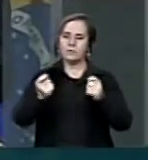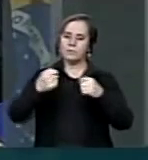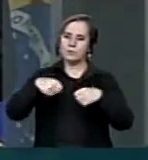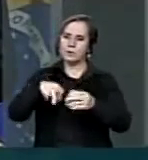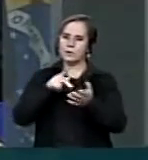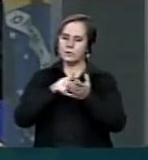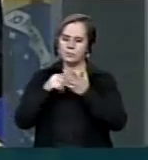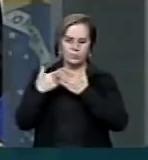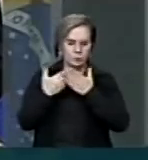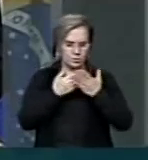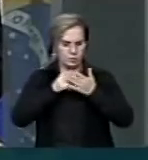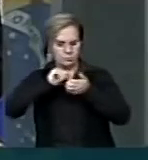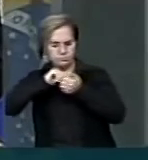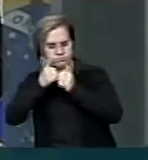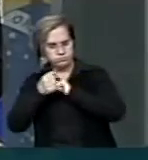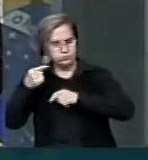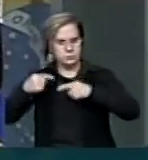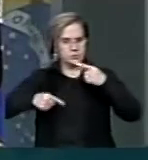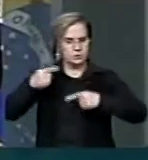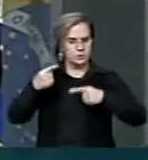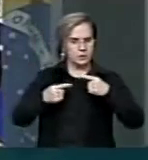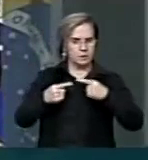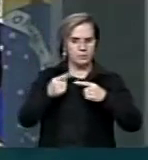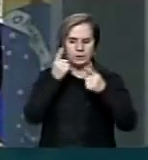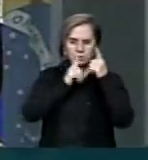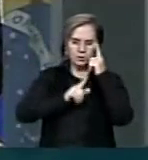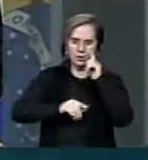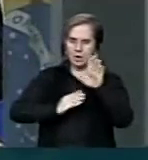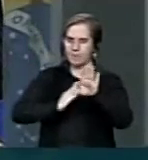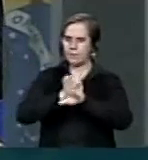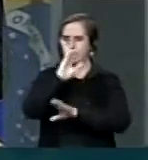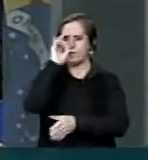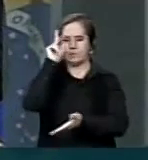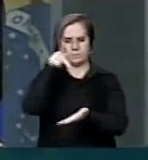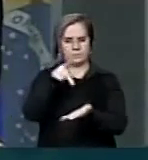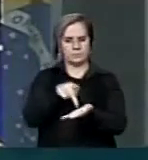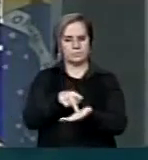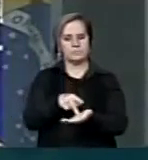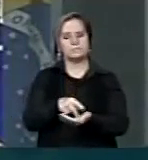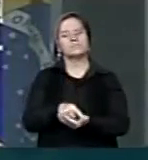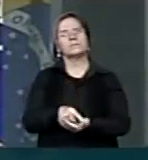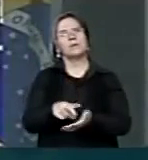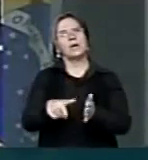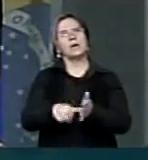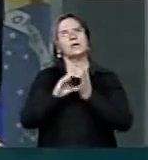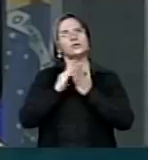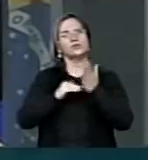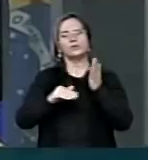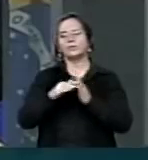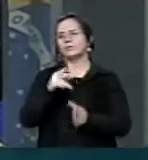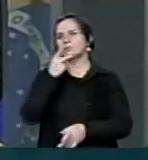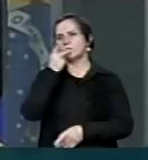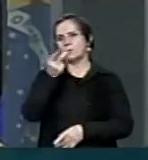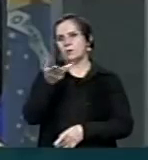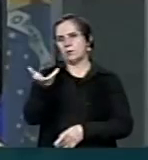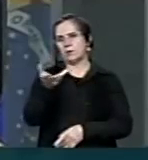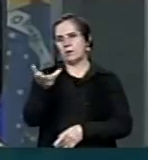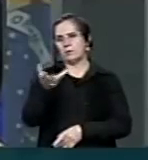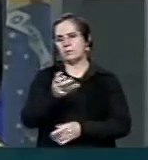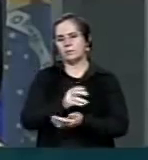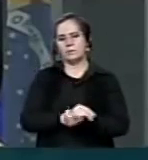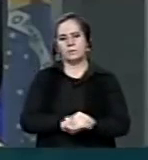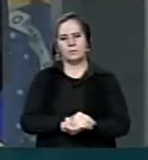nos debruçar, debater e aprová-la. Eu quero, antes de mais nada, senhor presidente, dizer